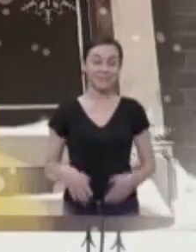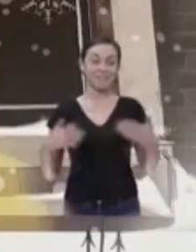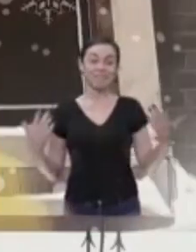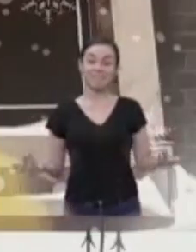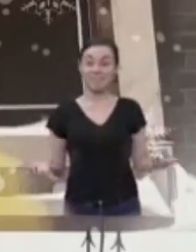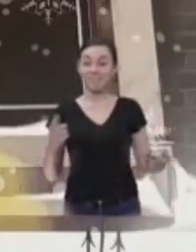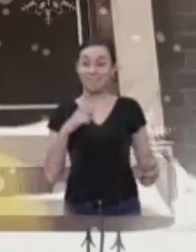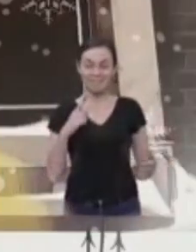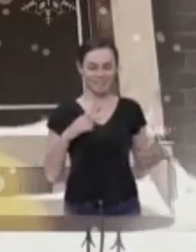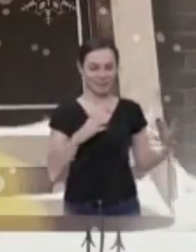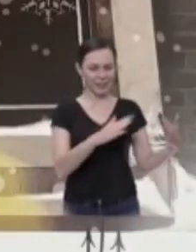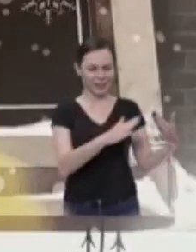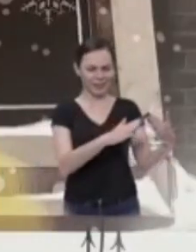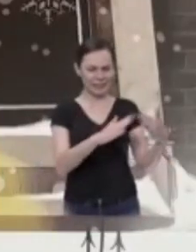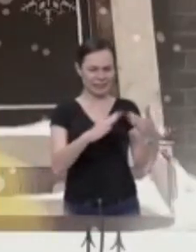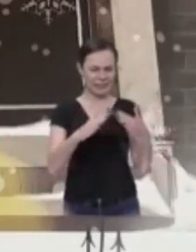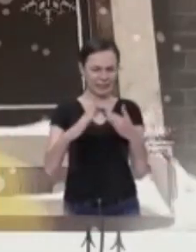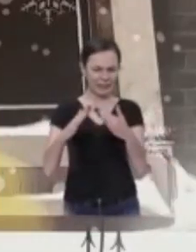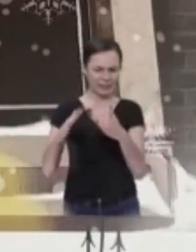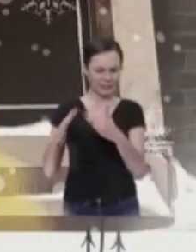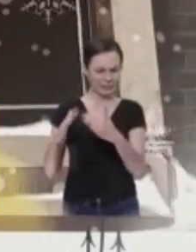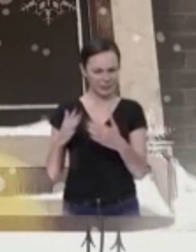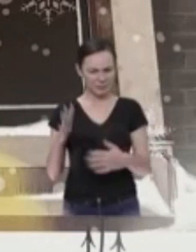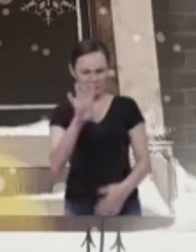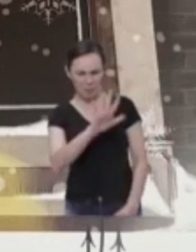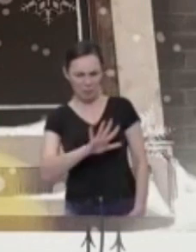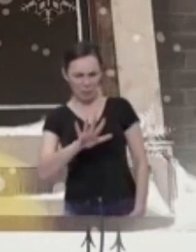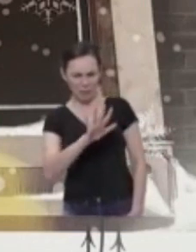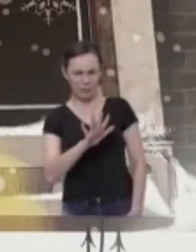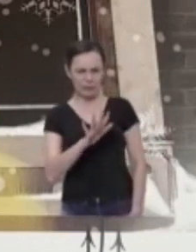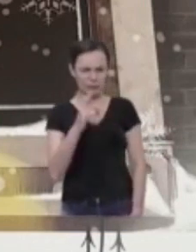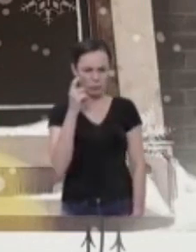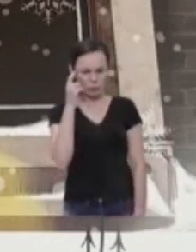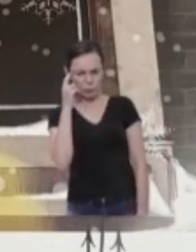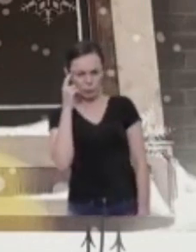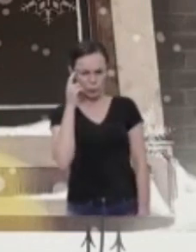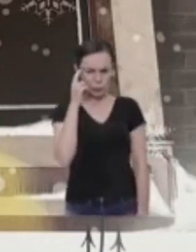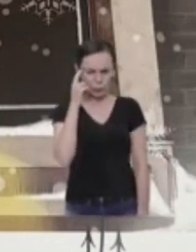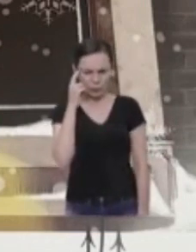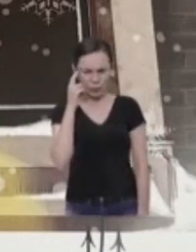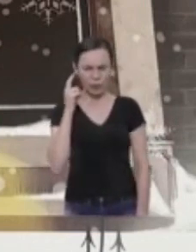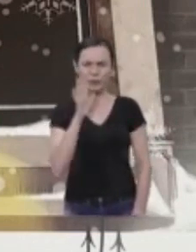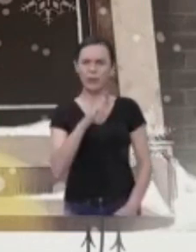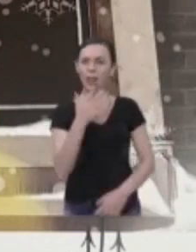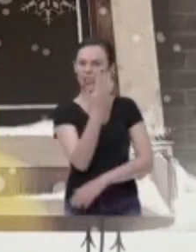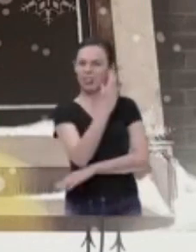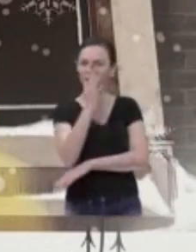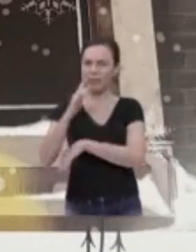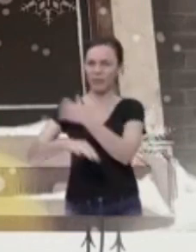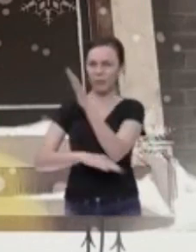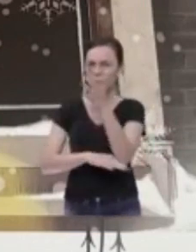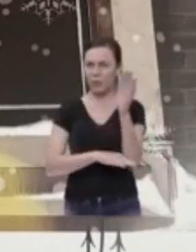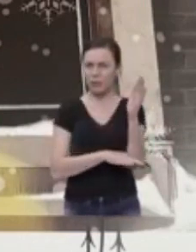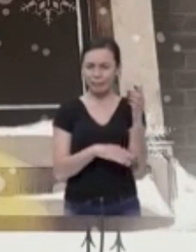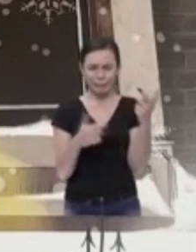Entre todas as casas de aparência duvidosa que existem em todas as florestas desabitadas